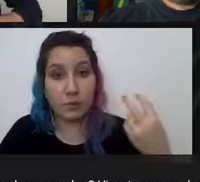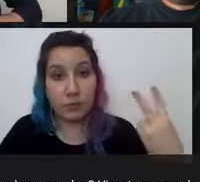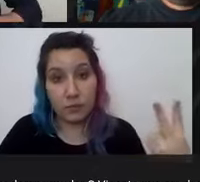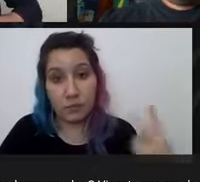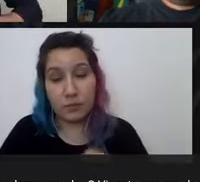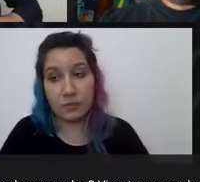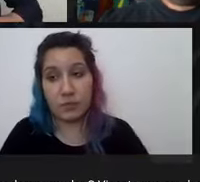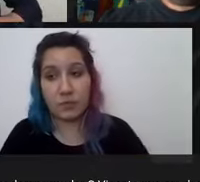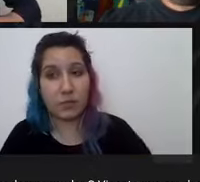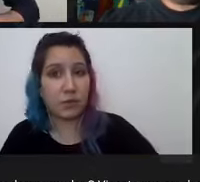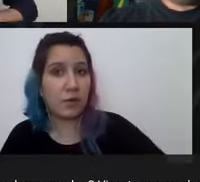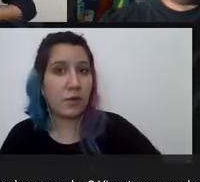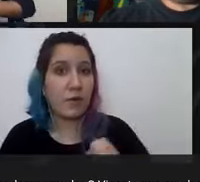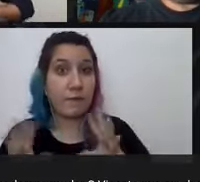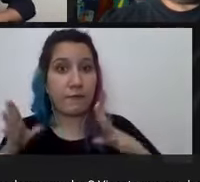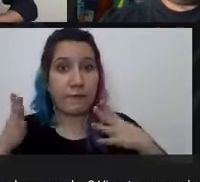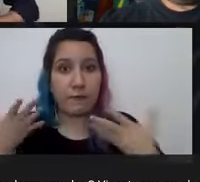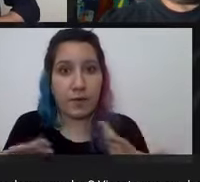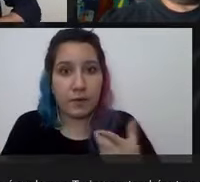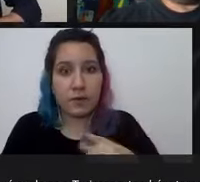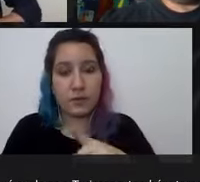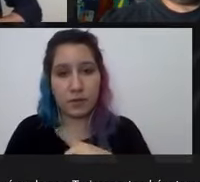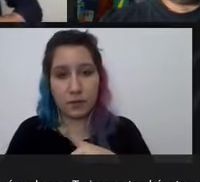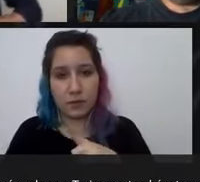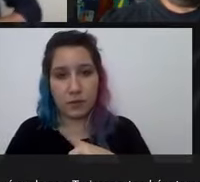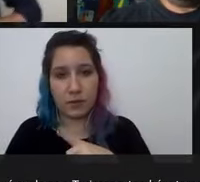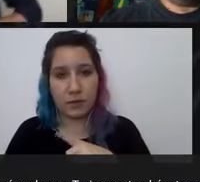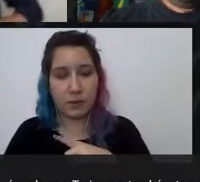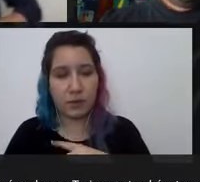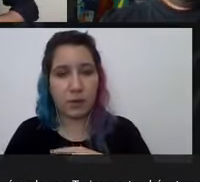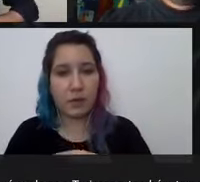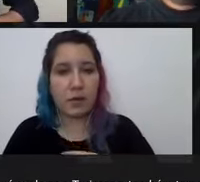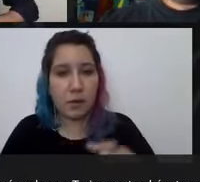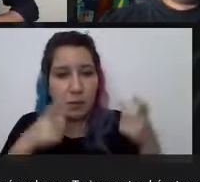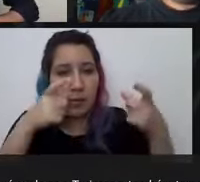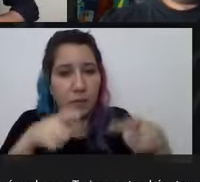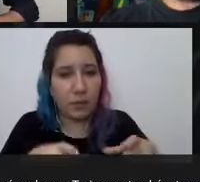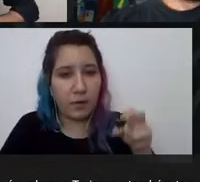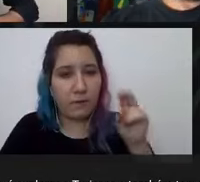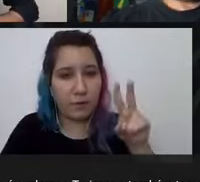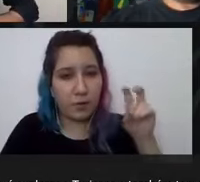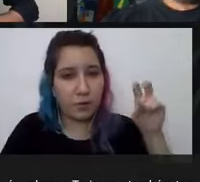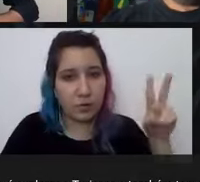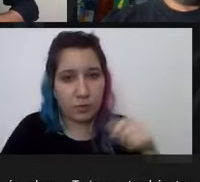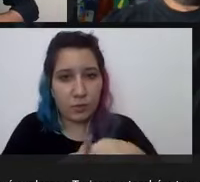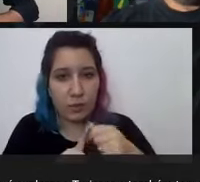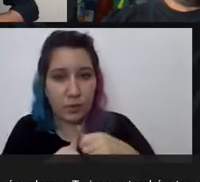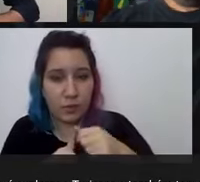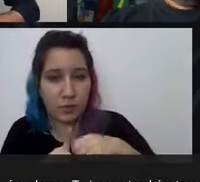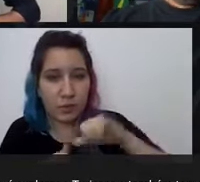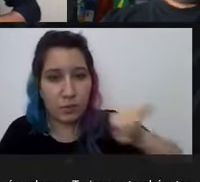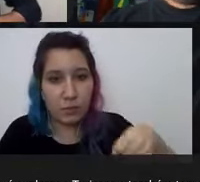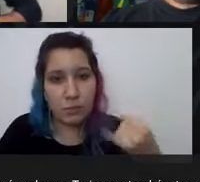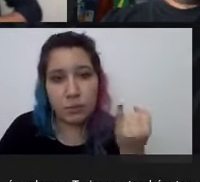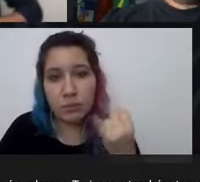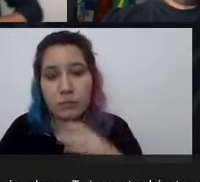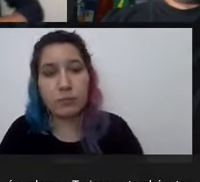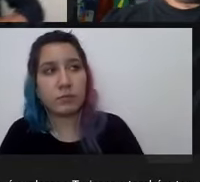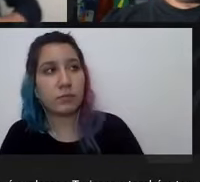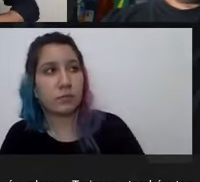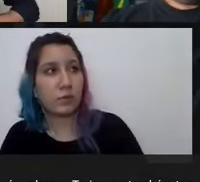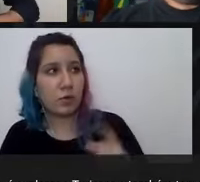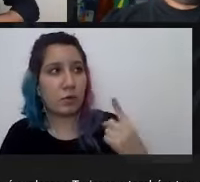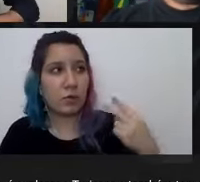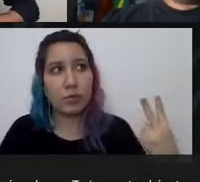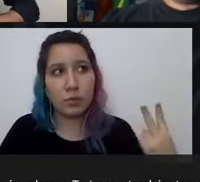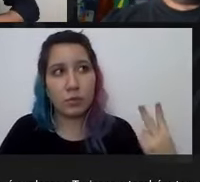diversas comemorações, inclusive na nossa praça 22 de janeiro, nós temos o monumento do centenário. Então, assim, eu estou falando 12 anos,